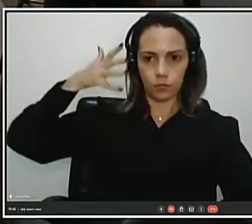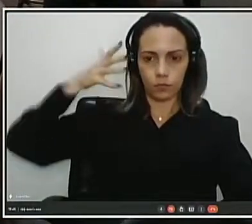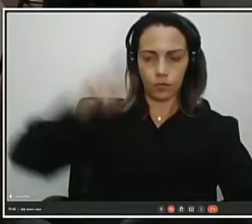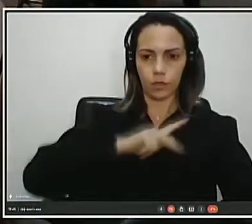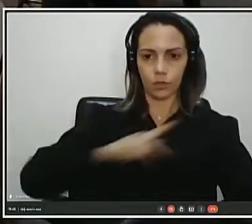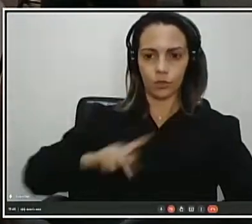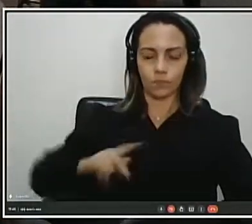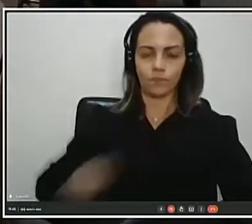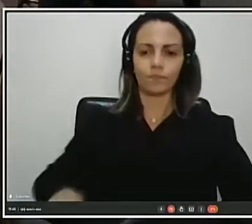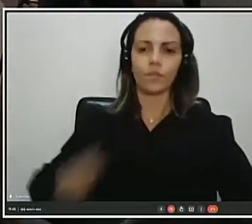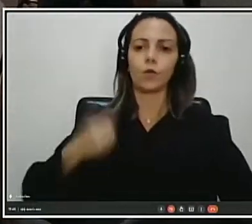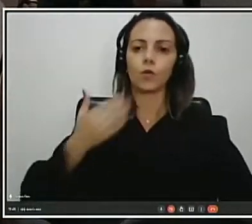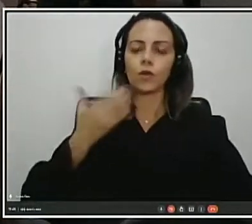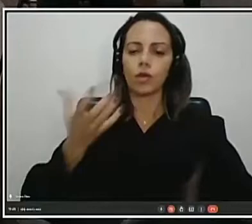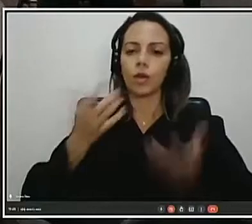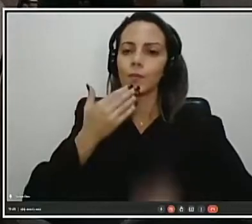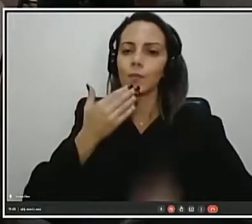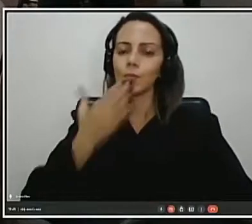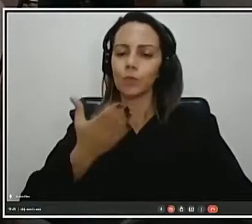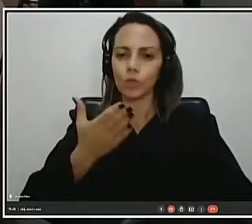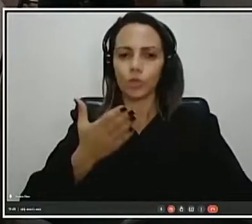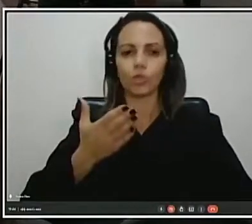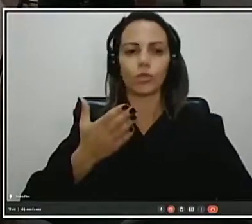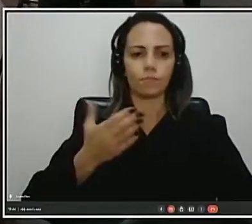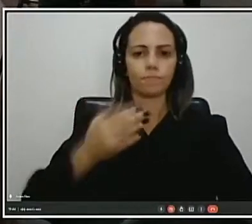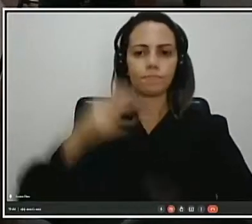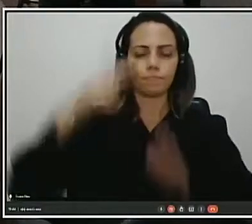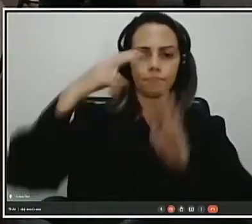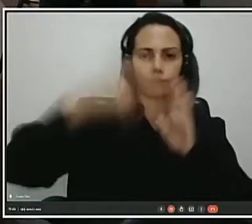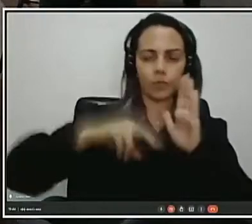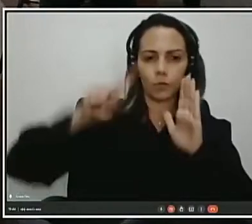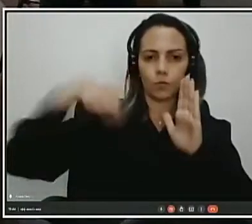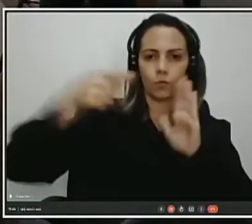Queria pedir vista referente ao próximo projeto em discussão.